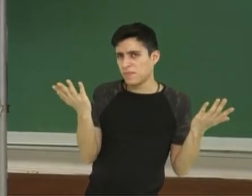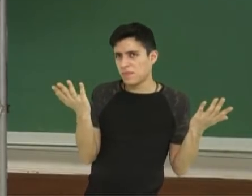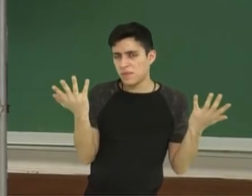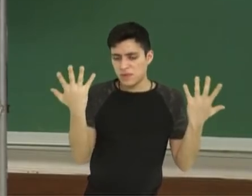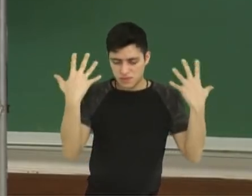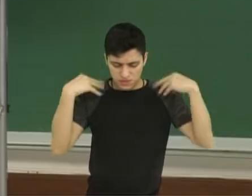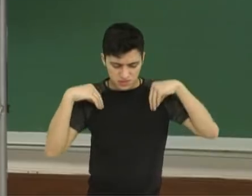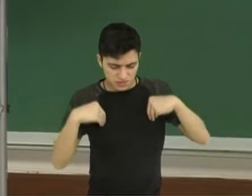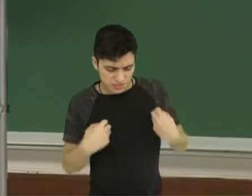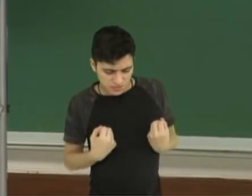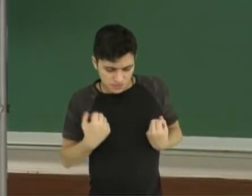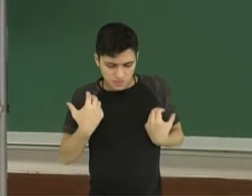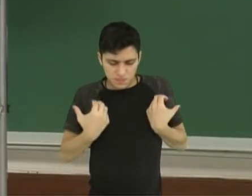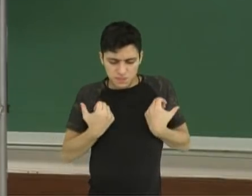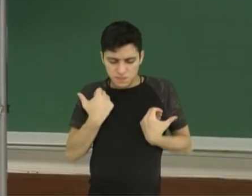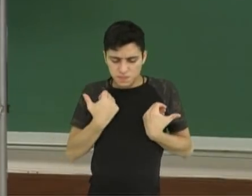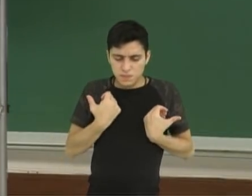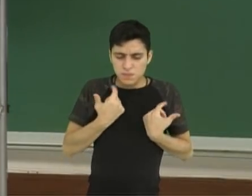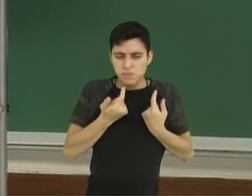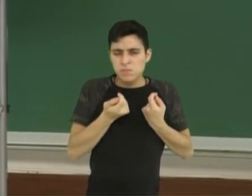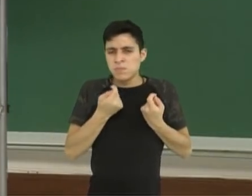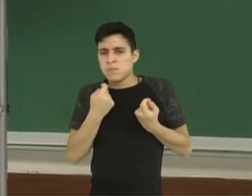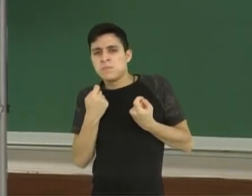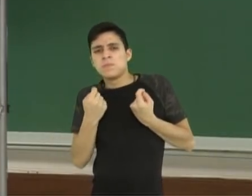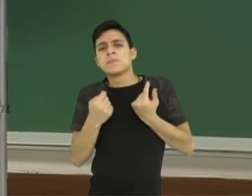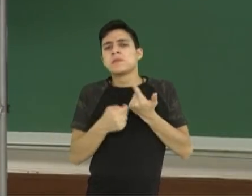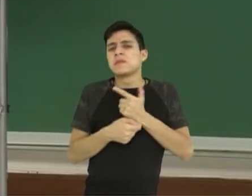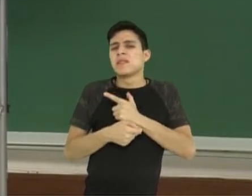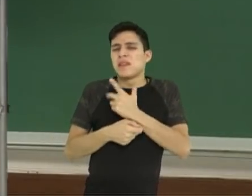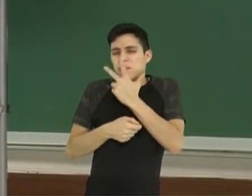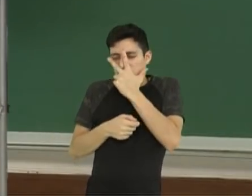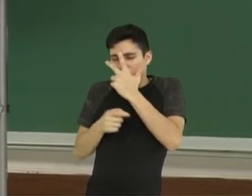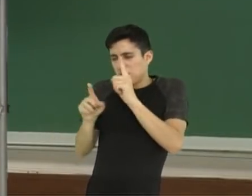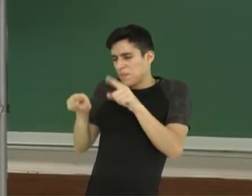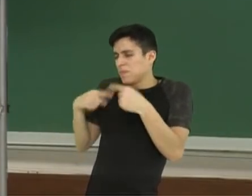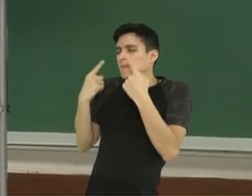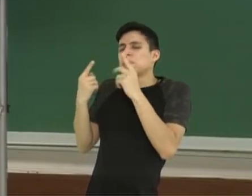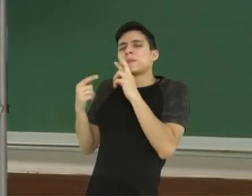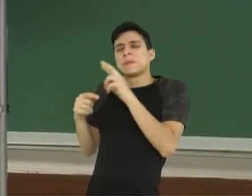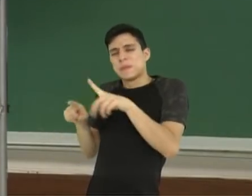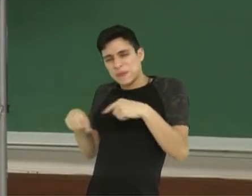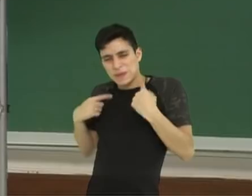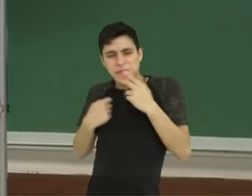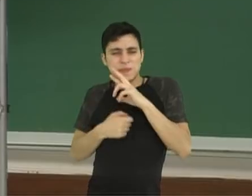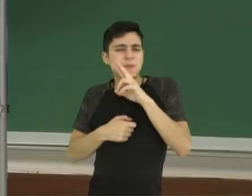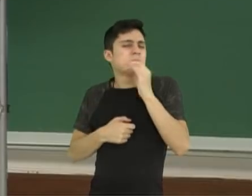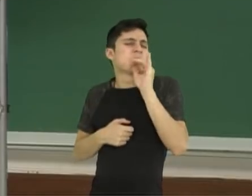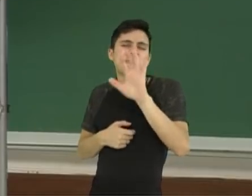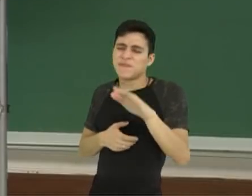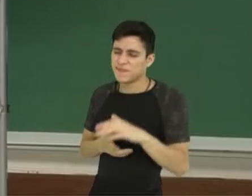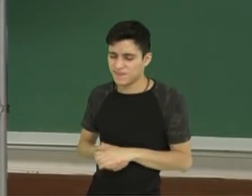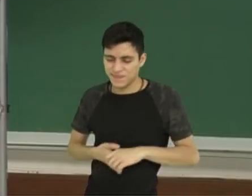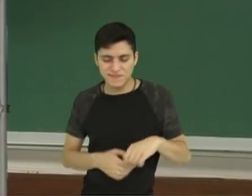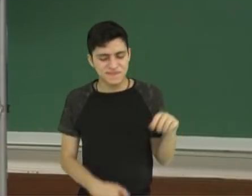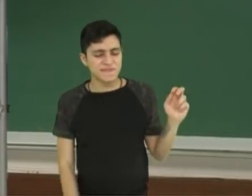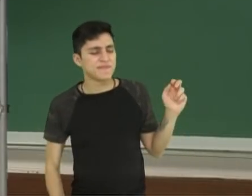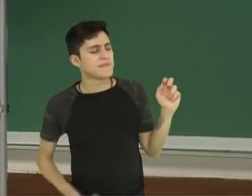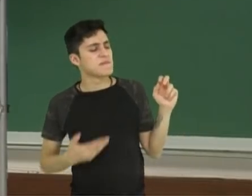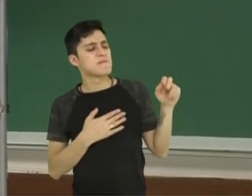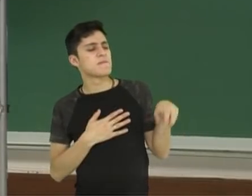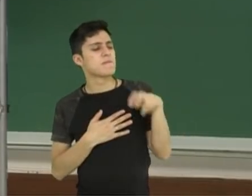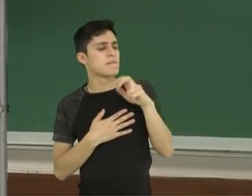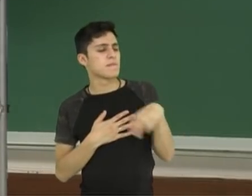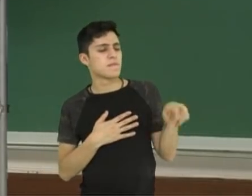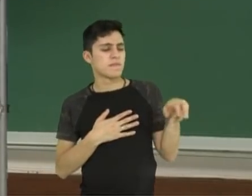do nosso próprio corpo e faz respostas a esses estímulos. Então, por exemplo, você está andando na rua e está